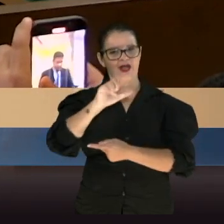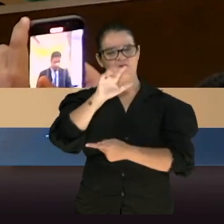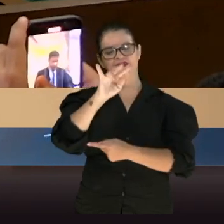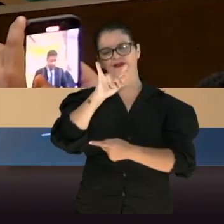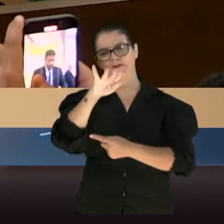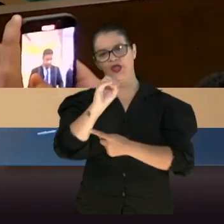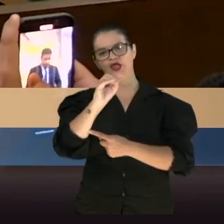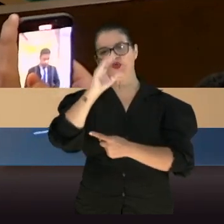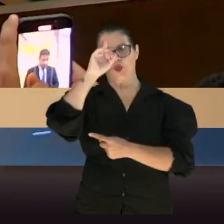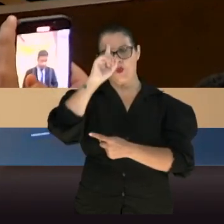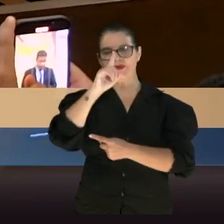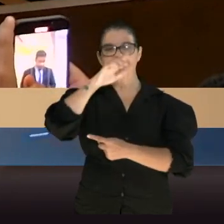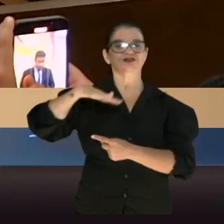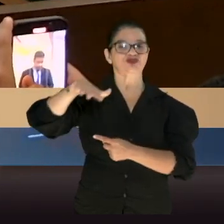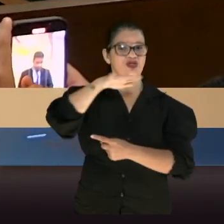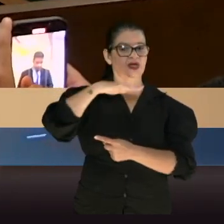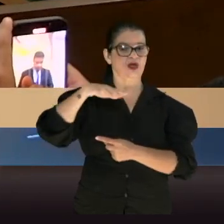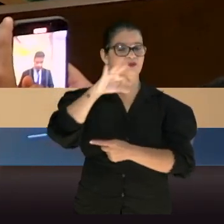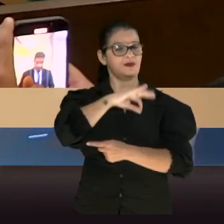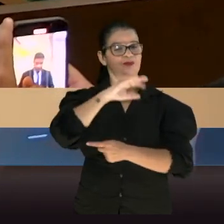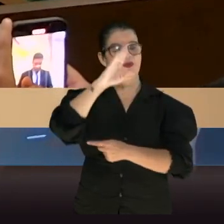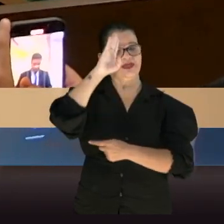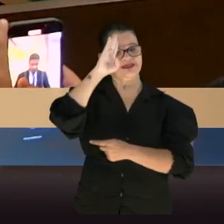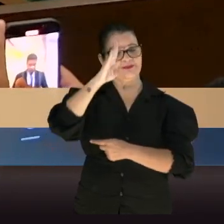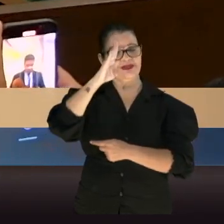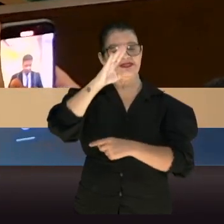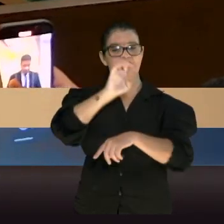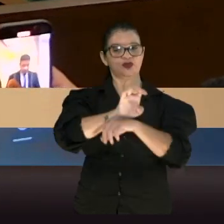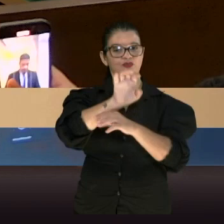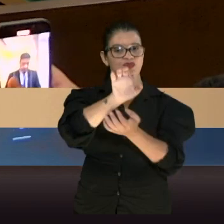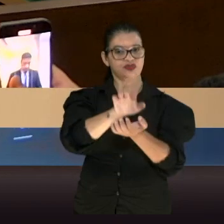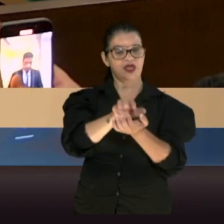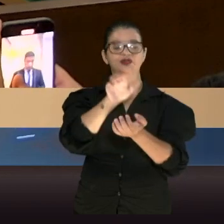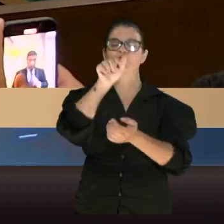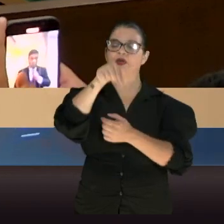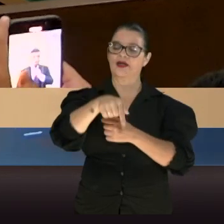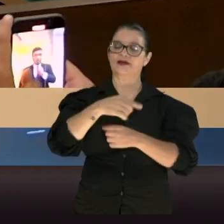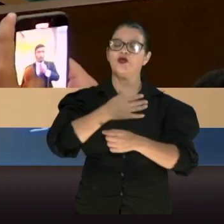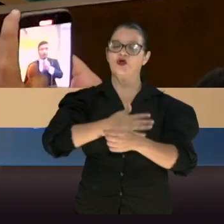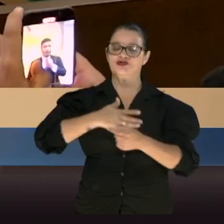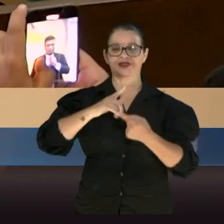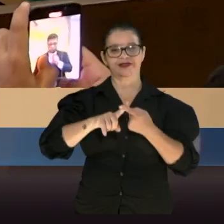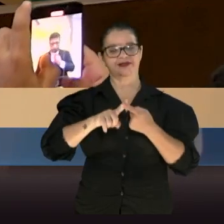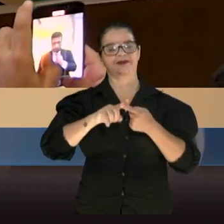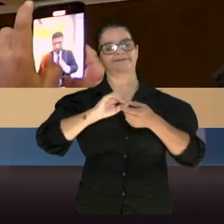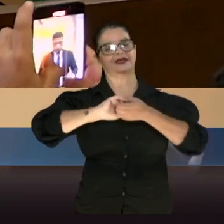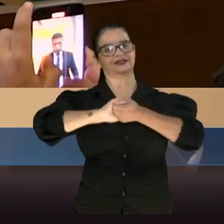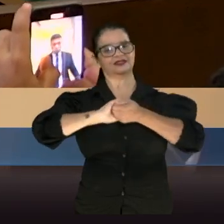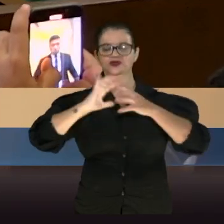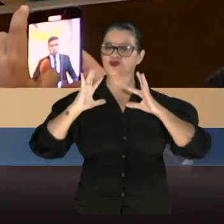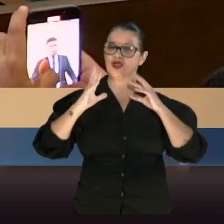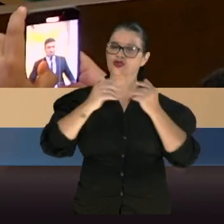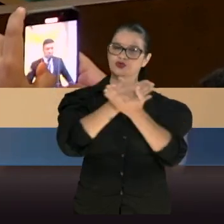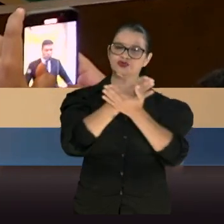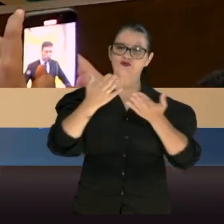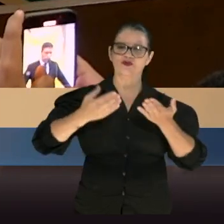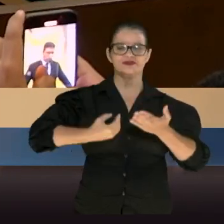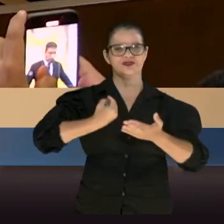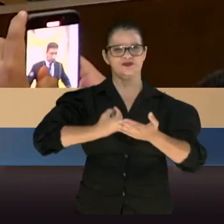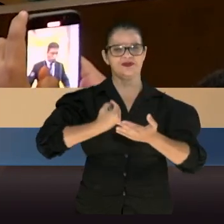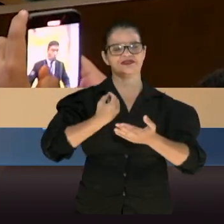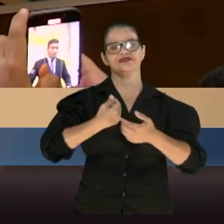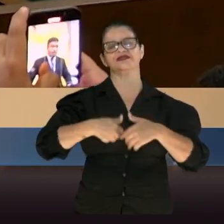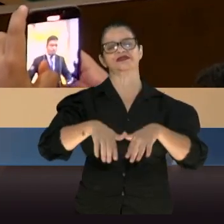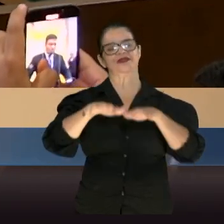comandante-geral da Polícia Militar do Estado de Pernambuco. Eu gostaria também de saudar a todos vocês presentes nessa